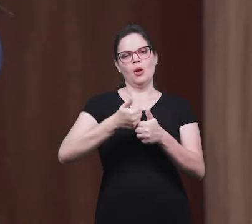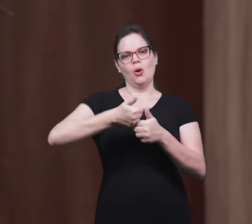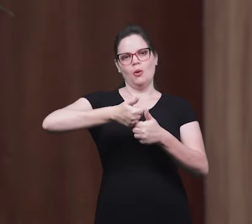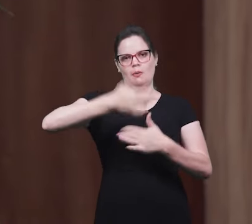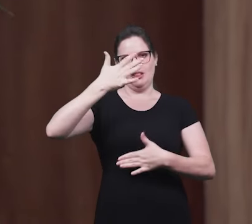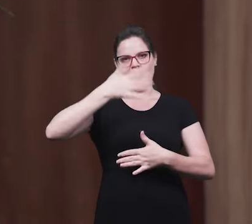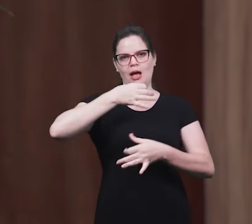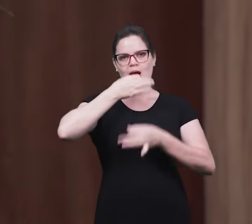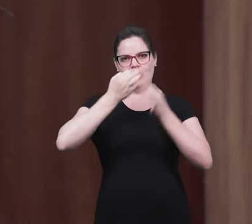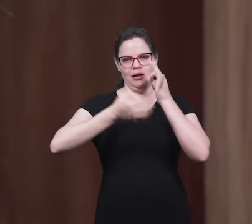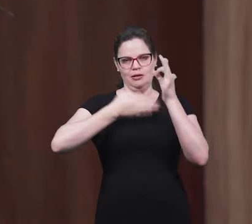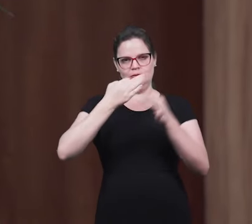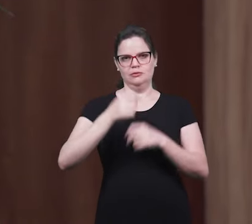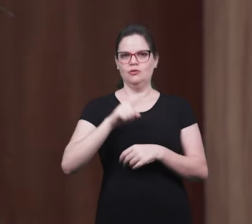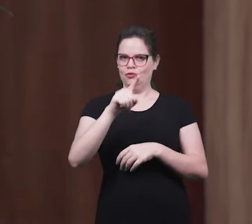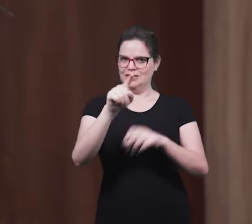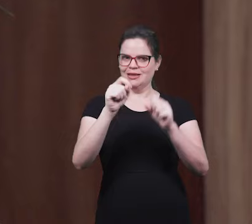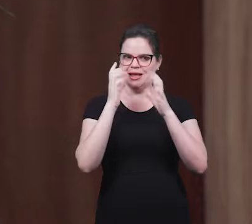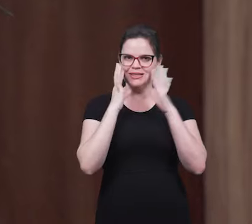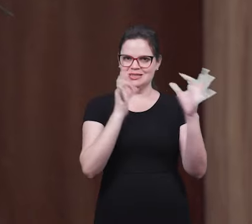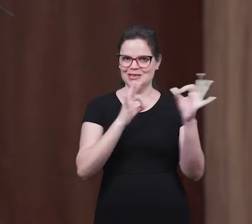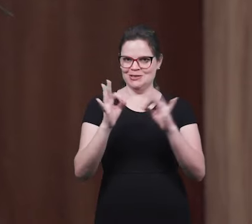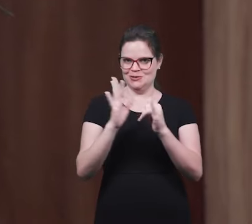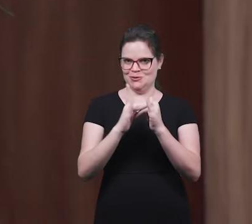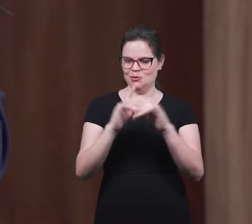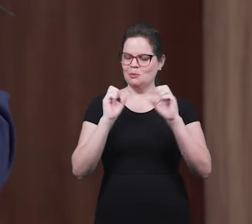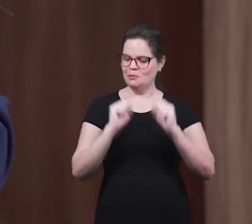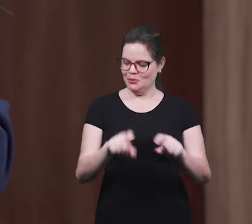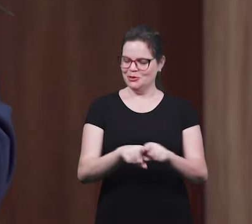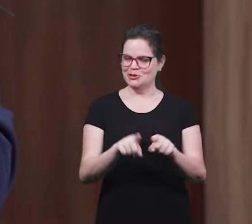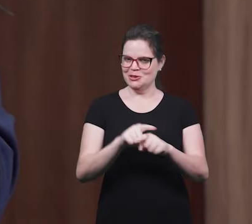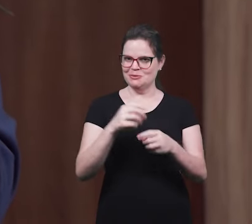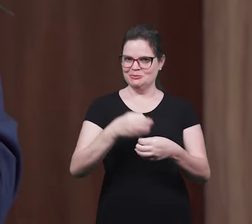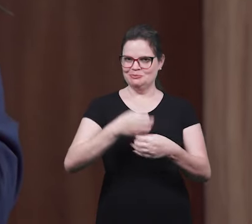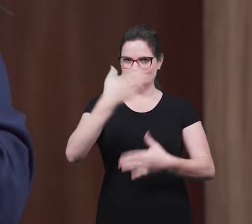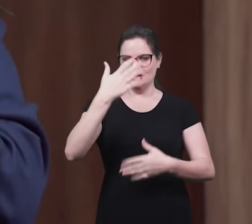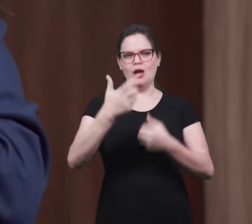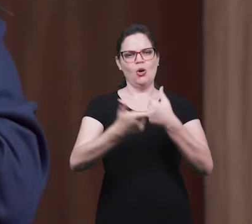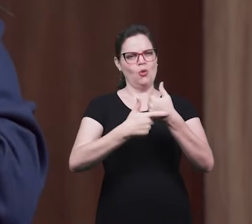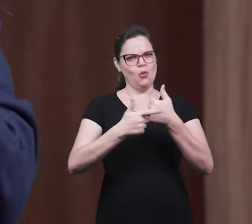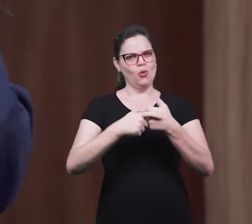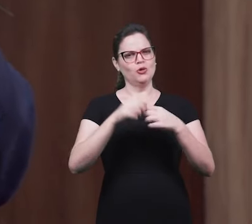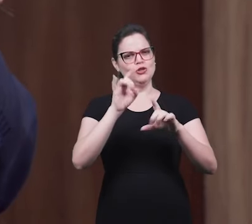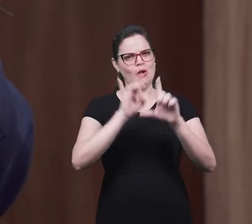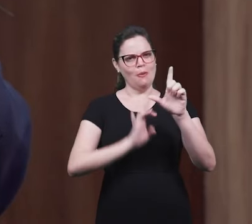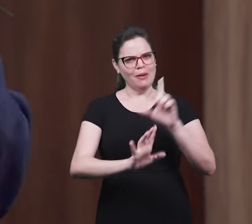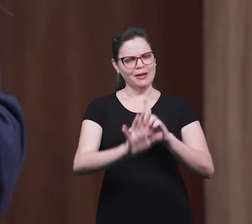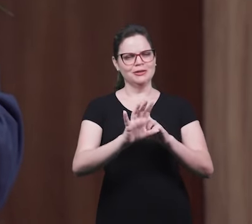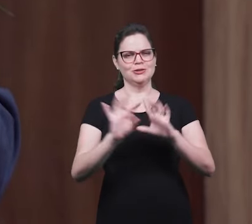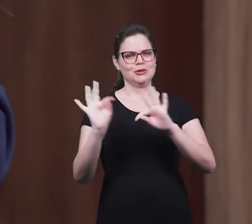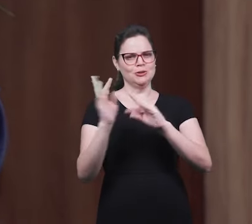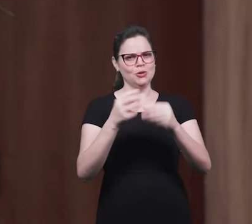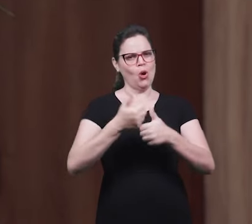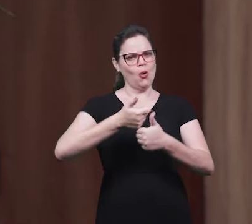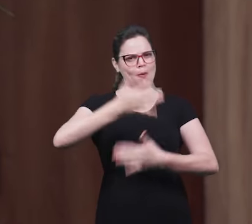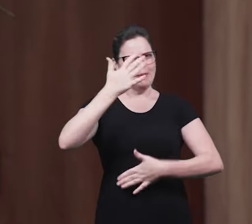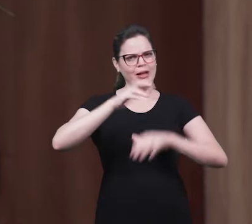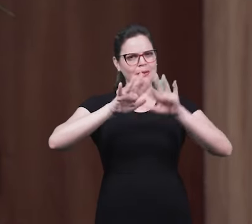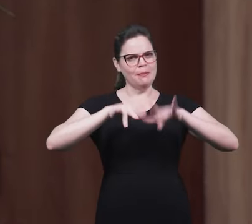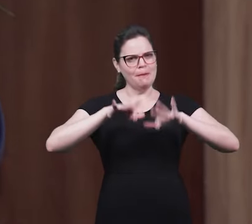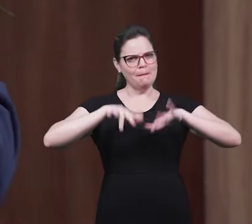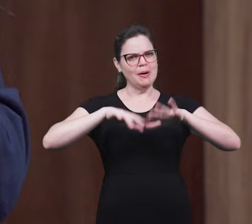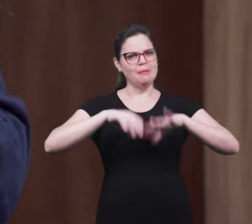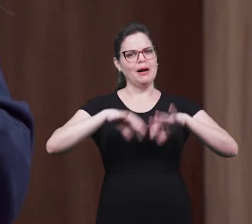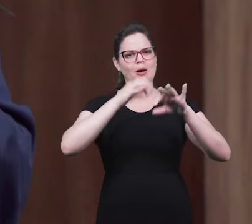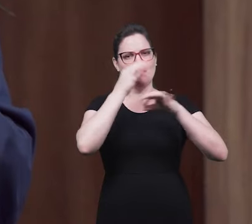você pode fazer se estiver nos assistindo pelo YouTube. Não deixe de curtir, comentar, compartilhar, e alguns comentários